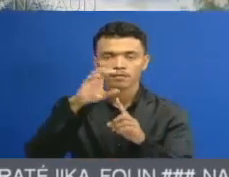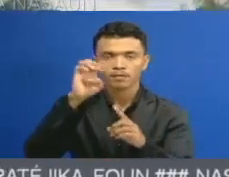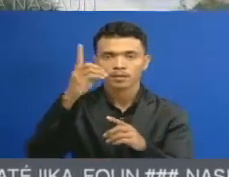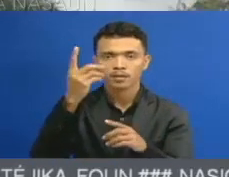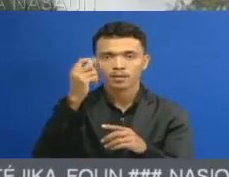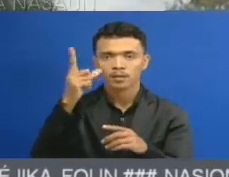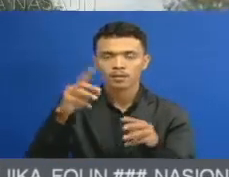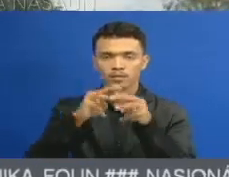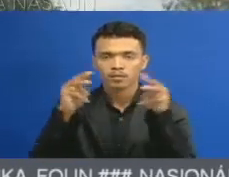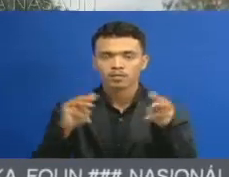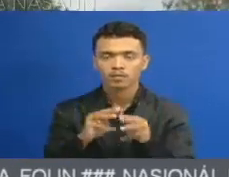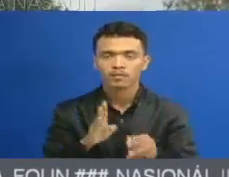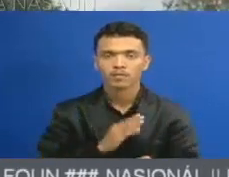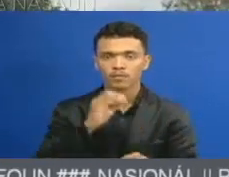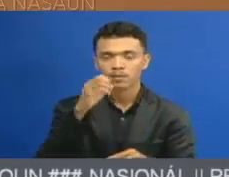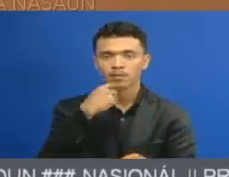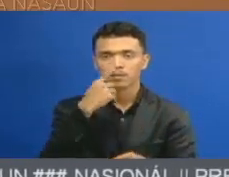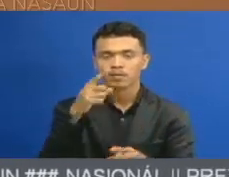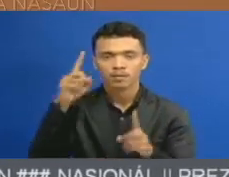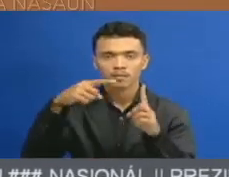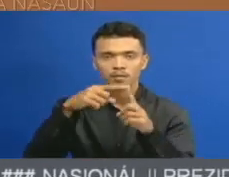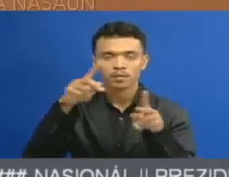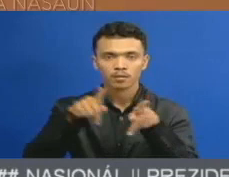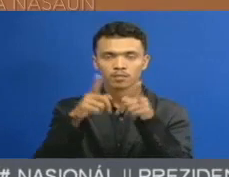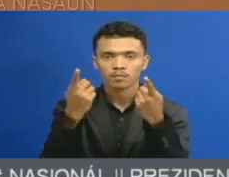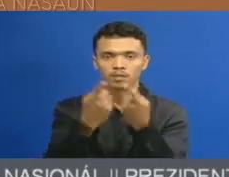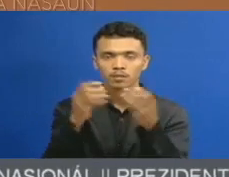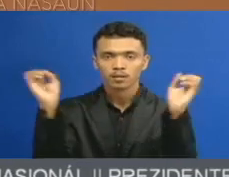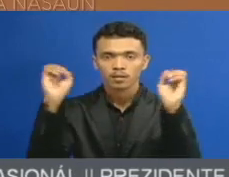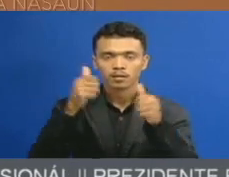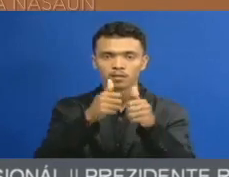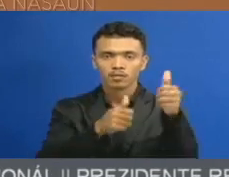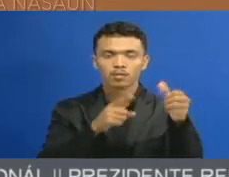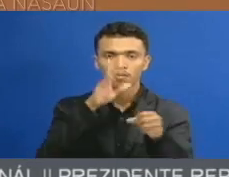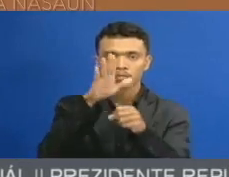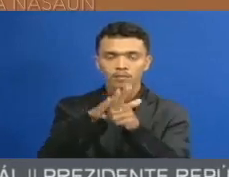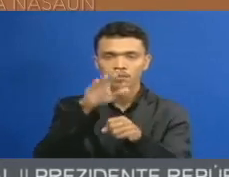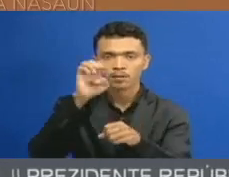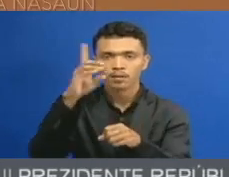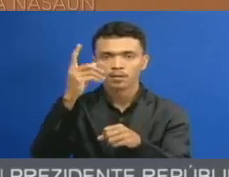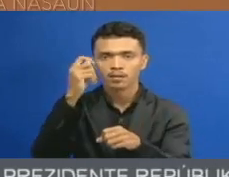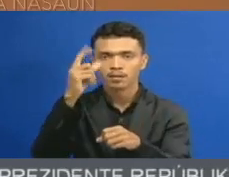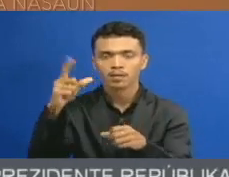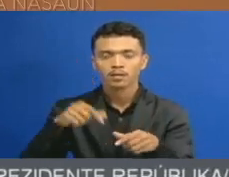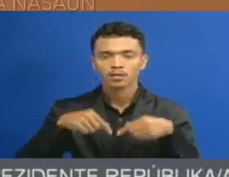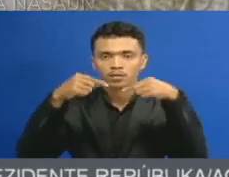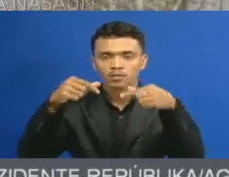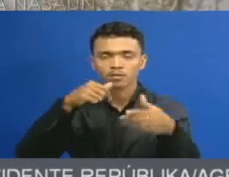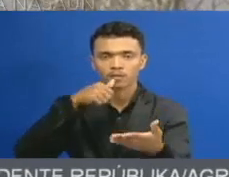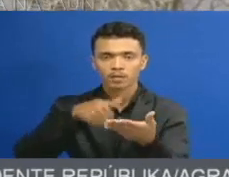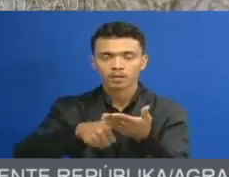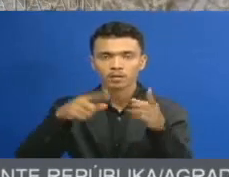Município Bobonaro ne afirma, o enhira companhia la cumpre ninha promessa, maka EDTL EP se iha sai carta chamada